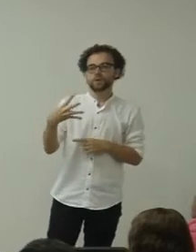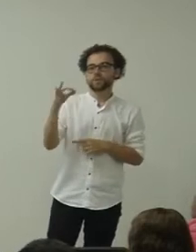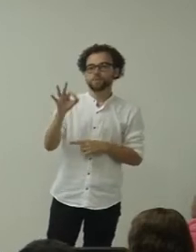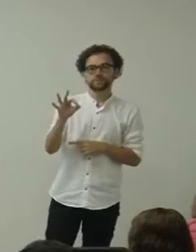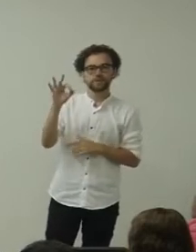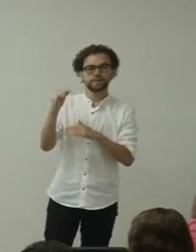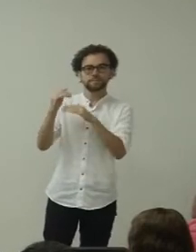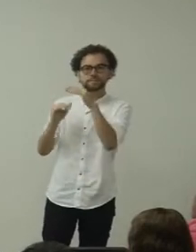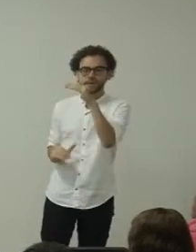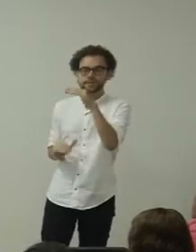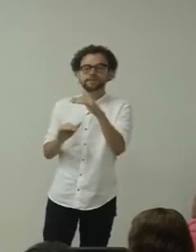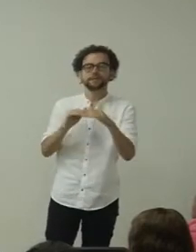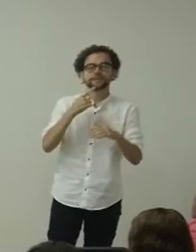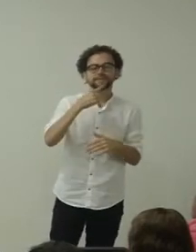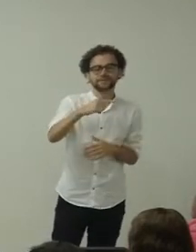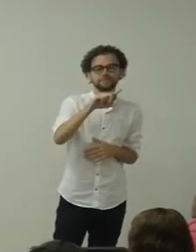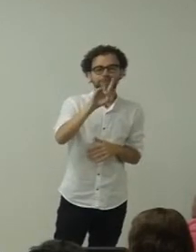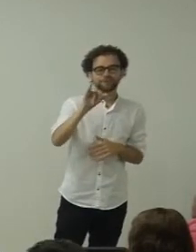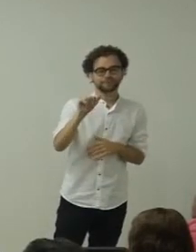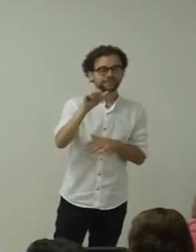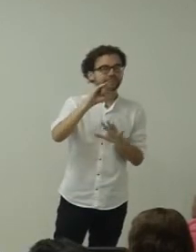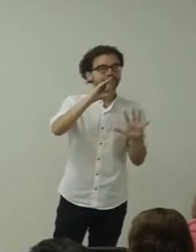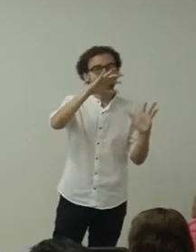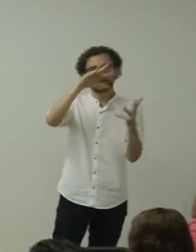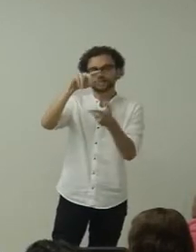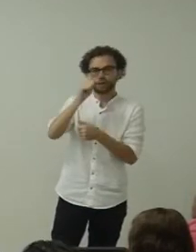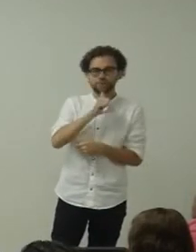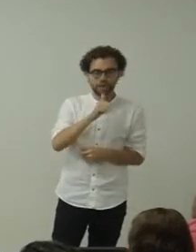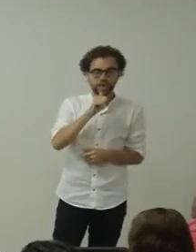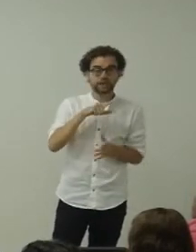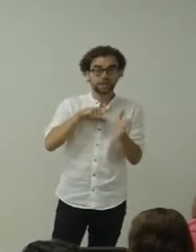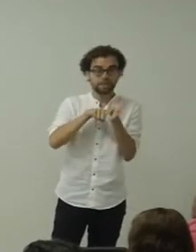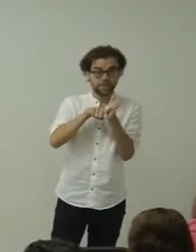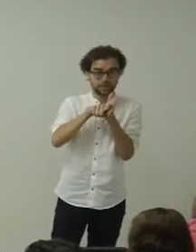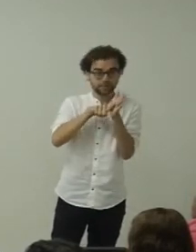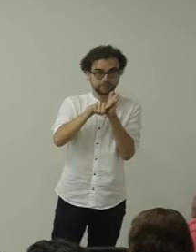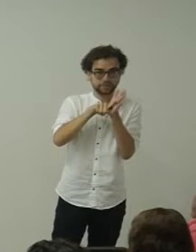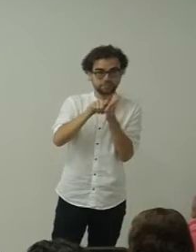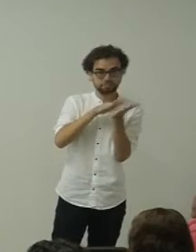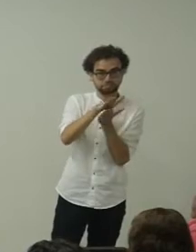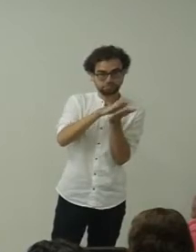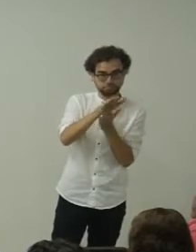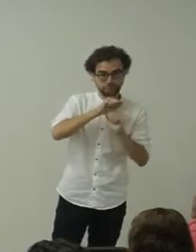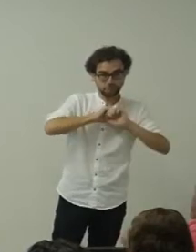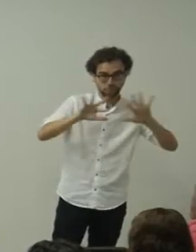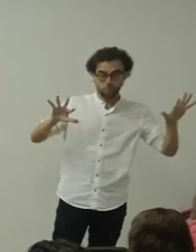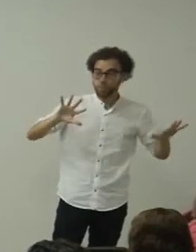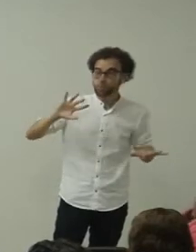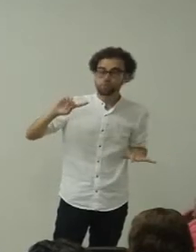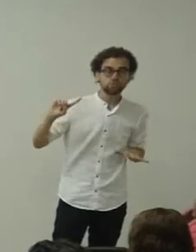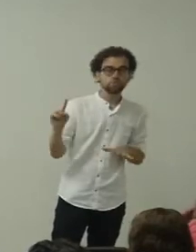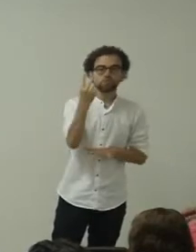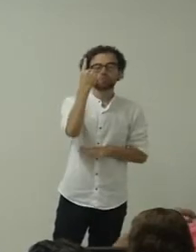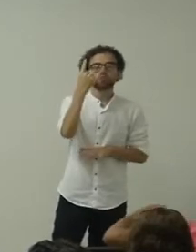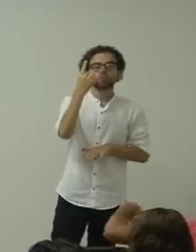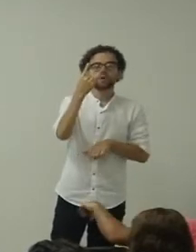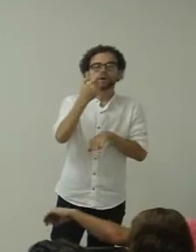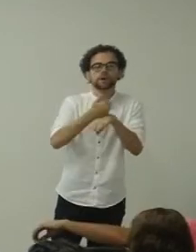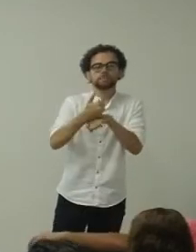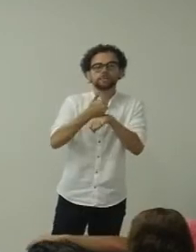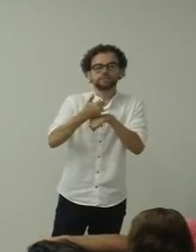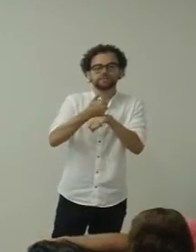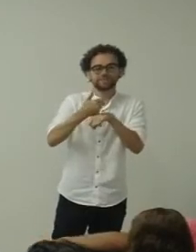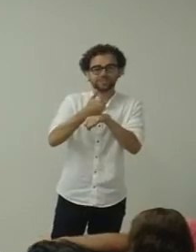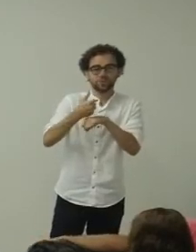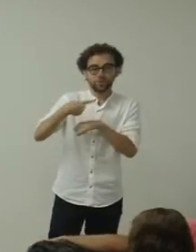semana do Dia Internacional da Mulher, foi lançada uma pesquisa que nós, os únicos cargos que nós ocupamos mais que